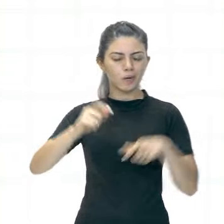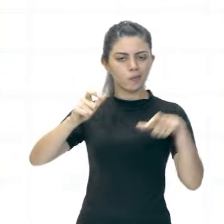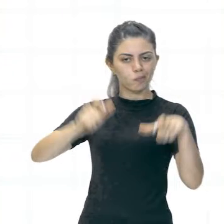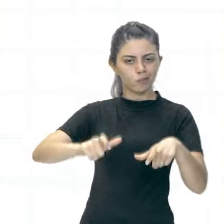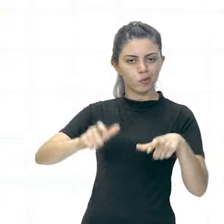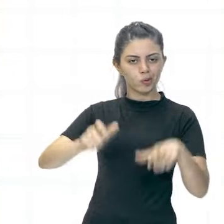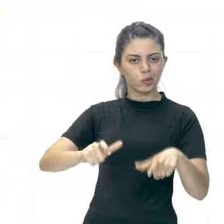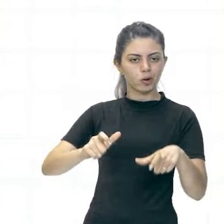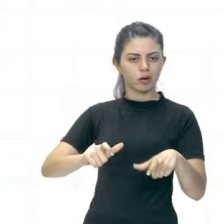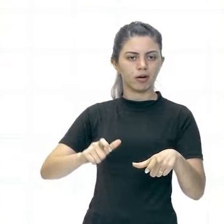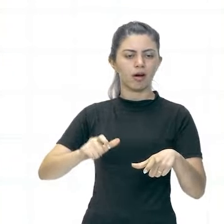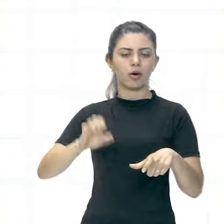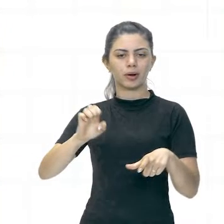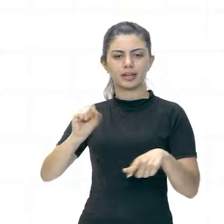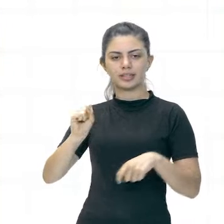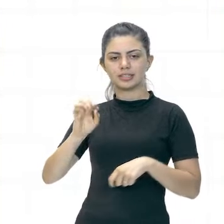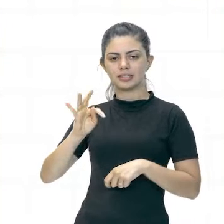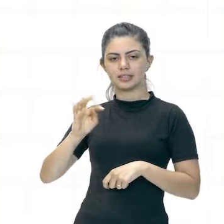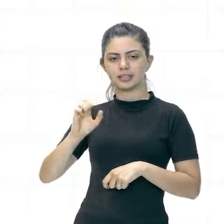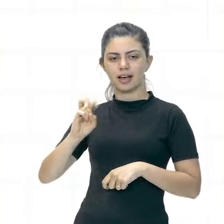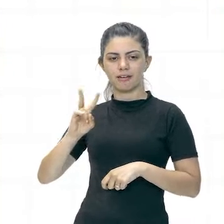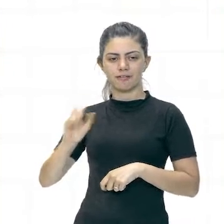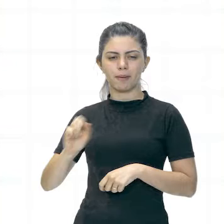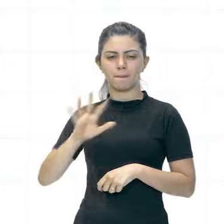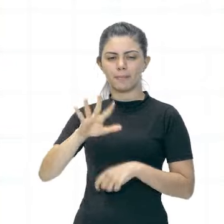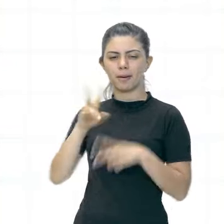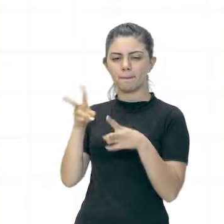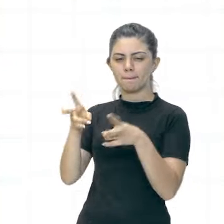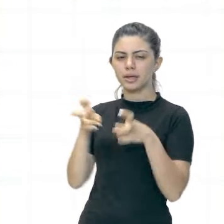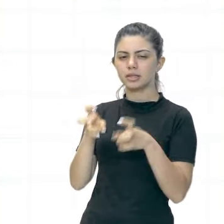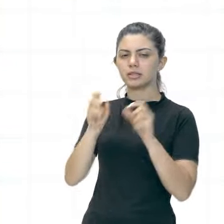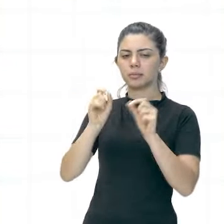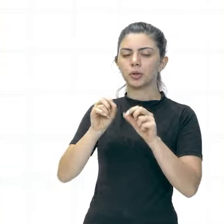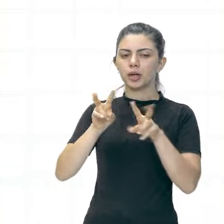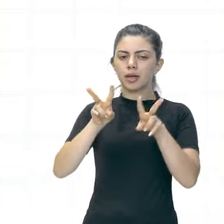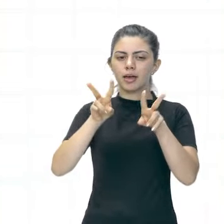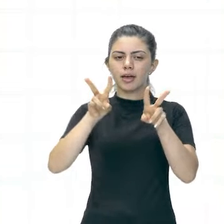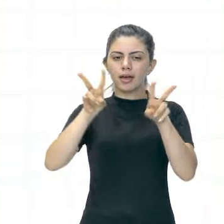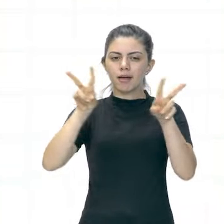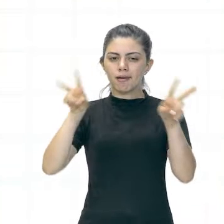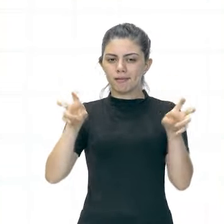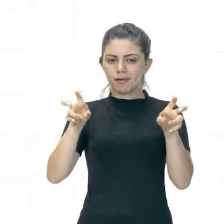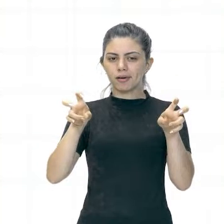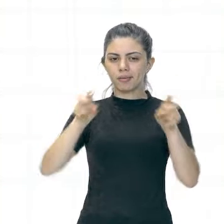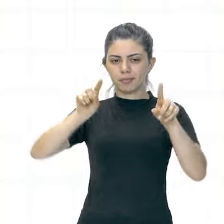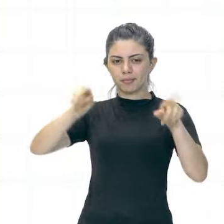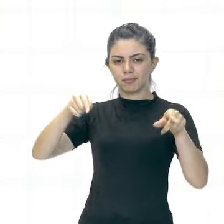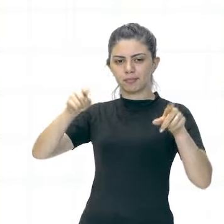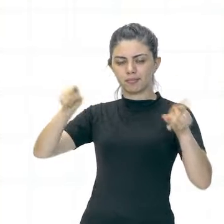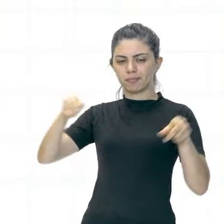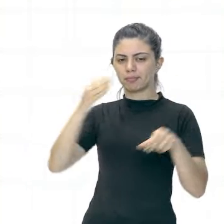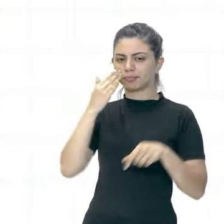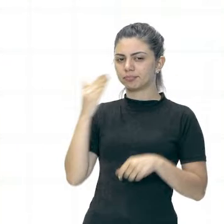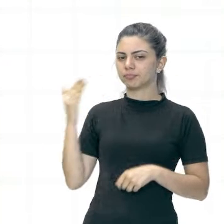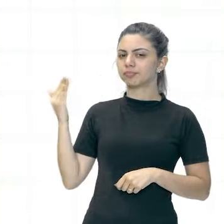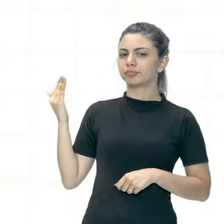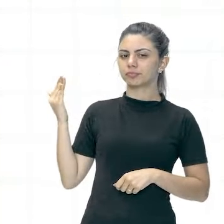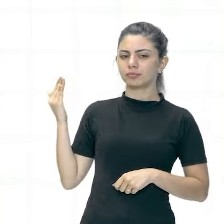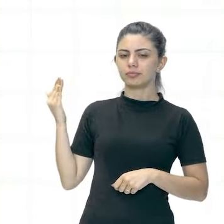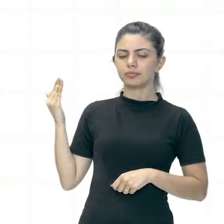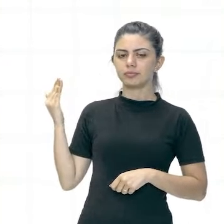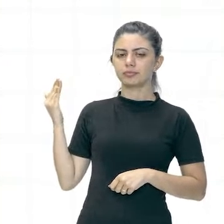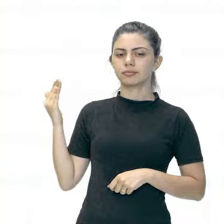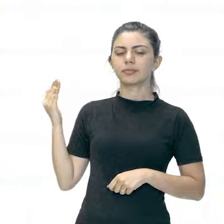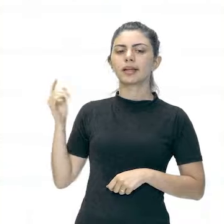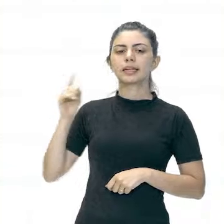tema da feira, ó. Observe sempre esses detalhes pequenininhos aqui, ó, certo? Essa aspas aqui, ela